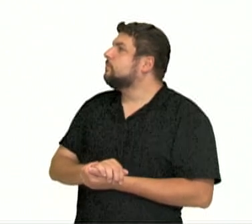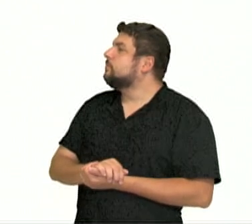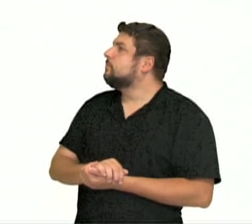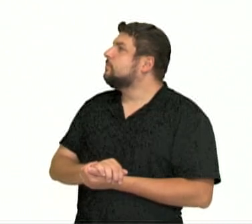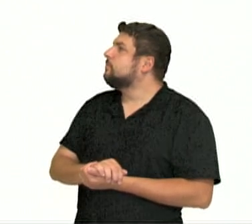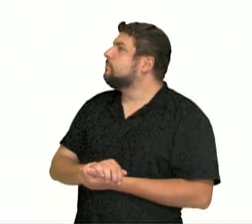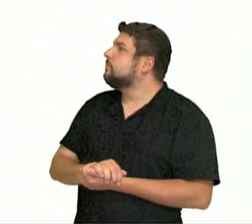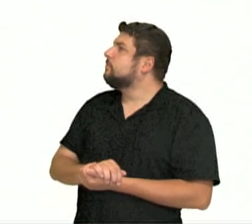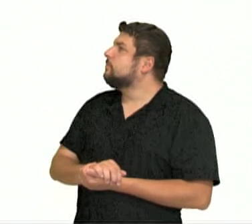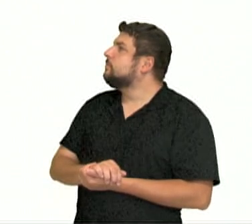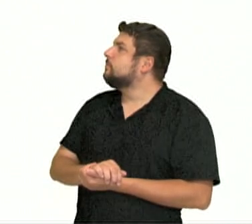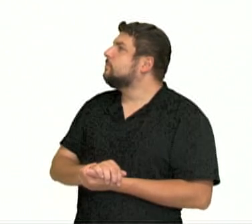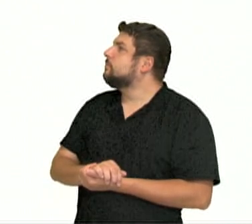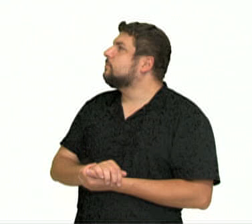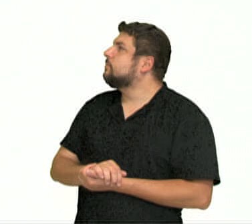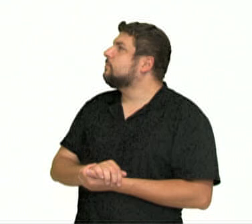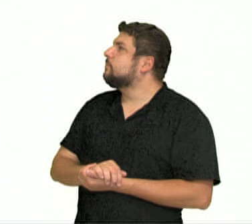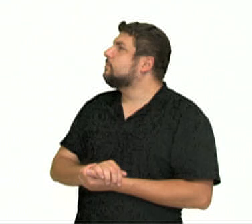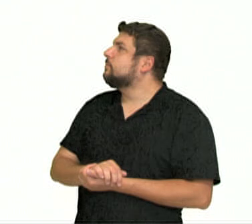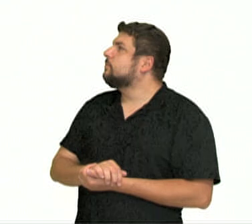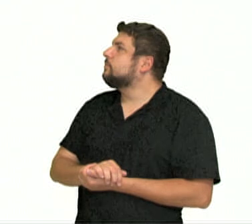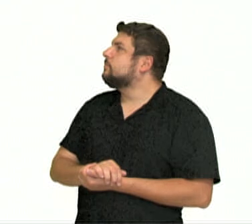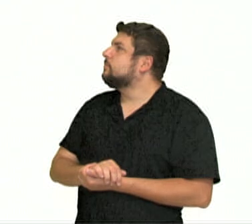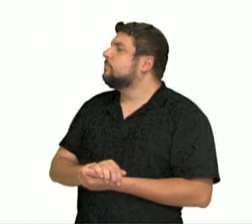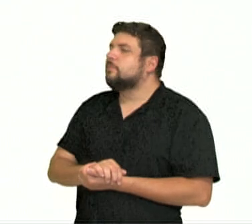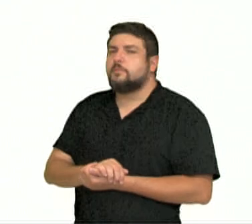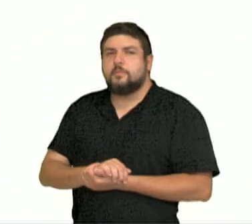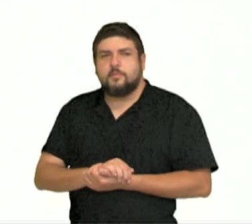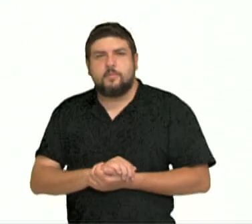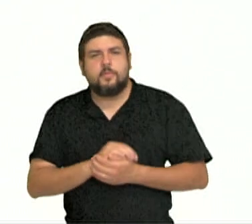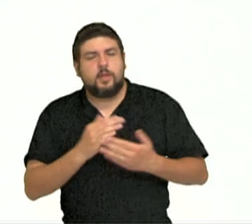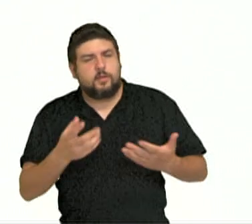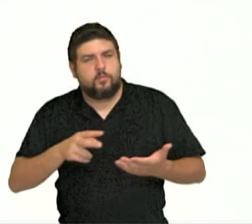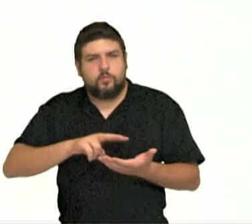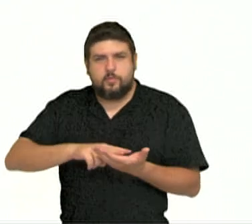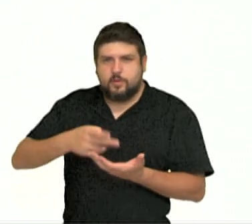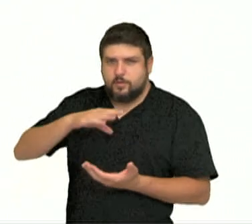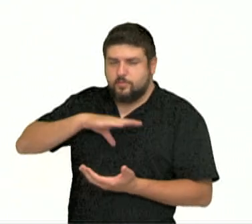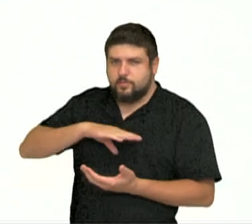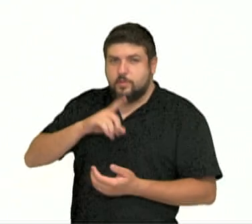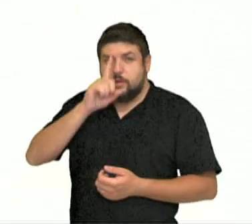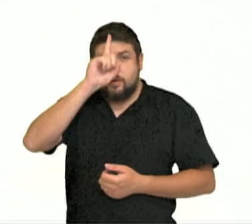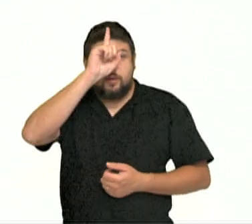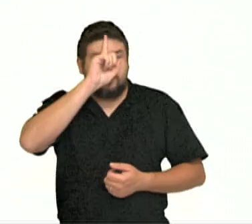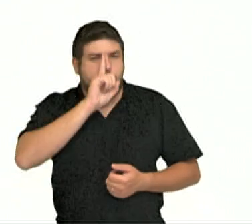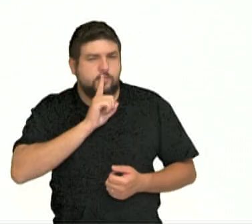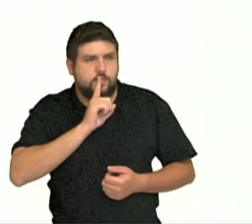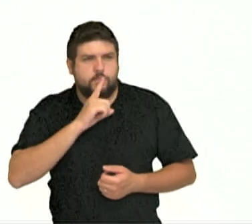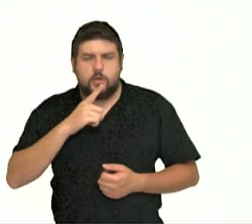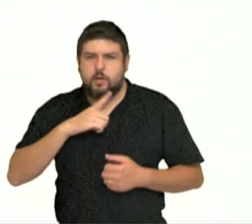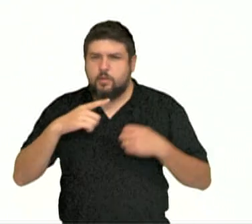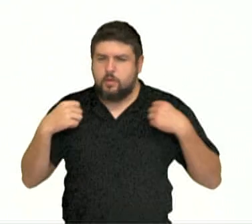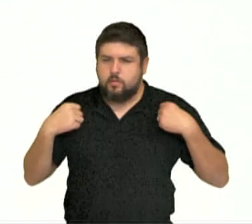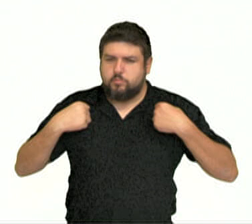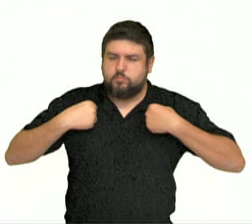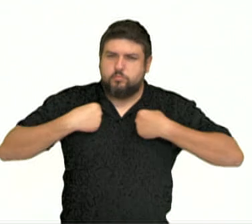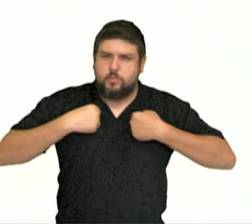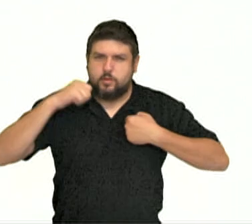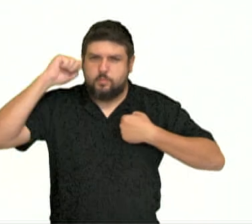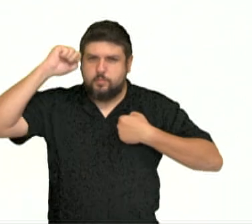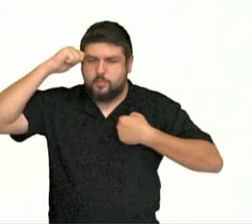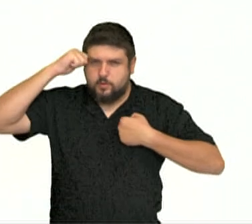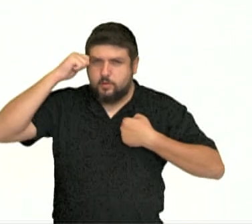rizado y largo e es guapa. Então, a Shakira é loira, leva uma jaqueta preta, tem